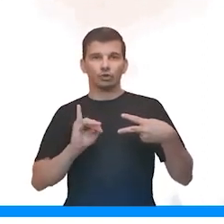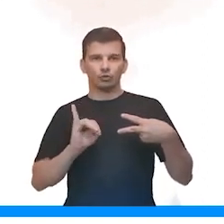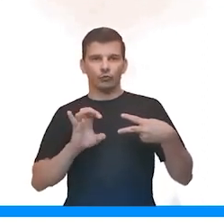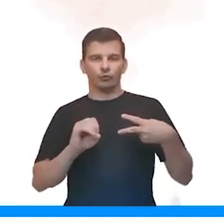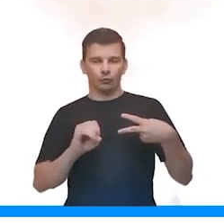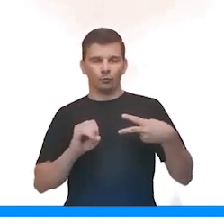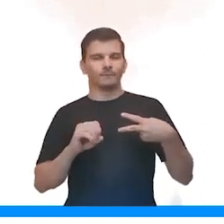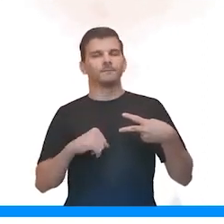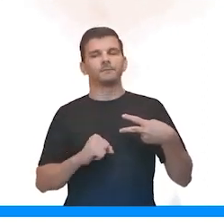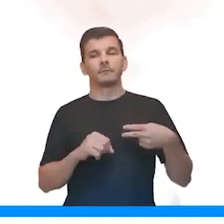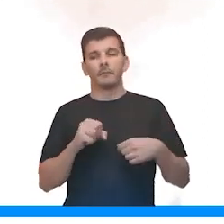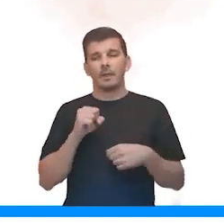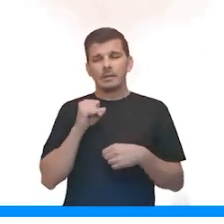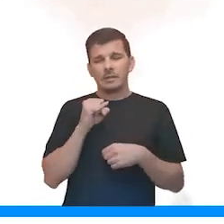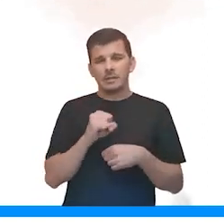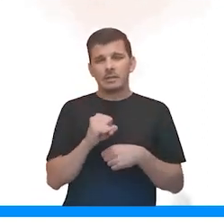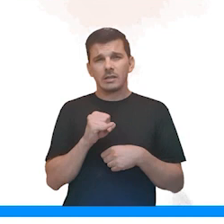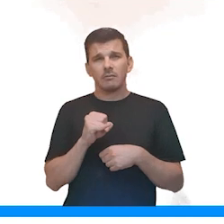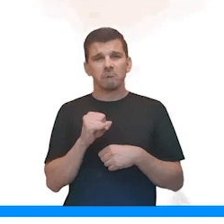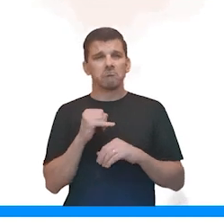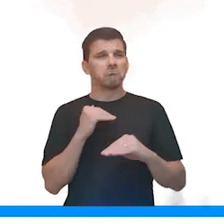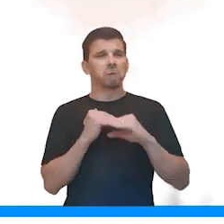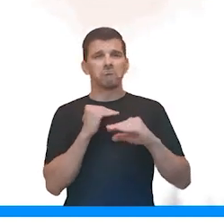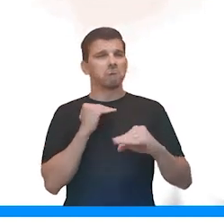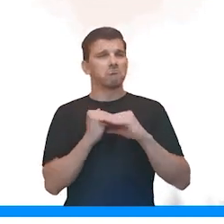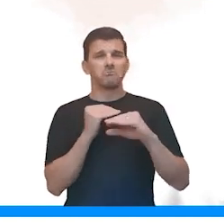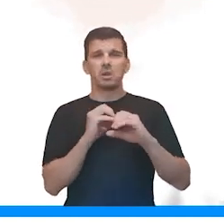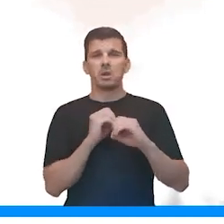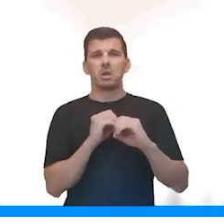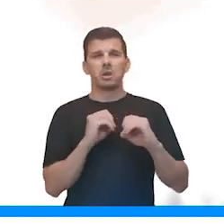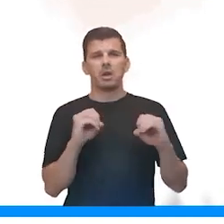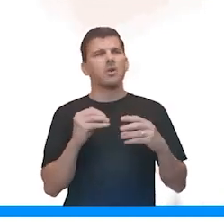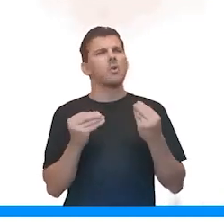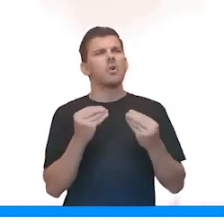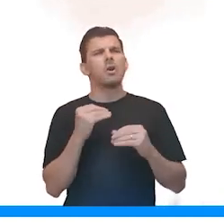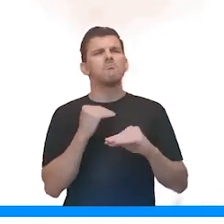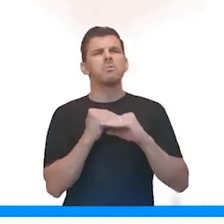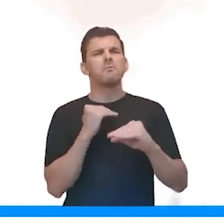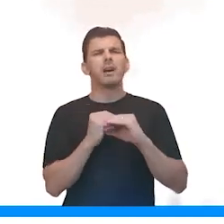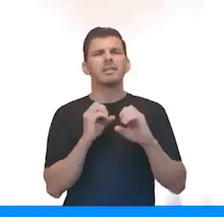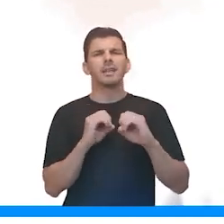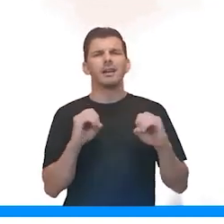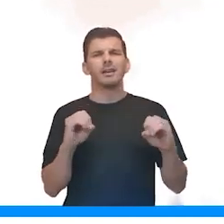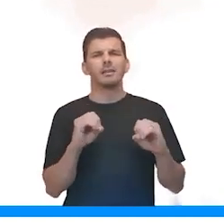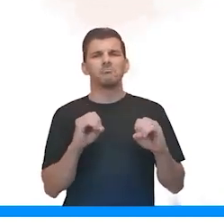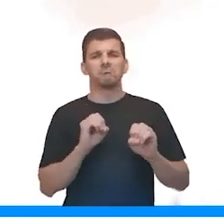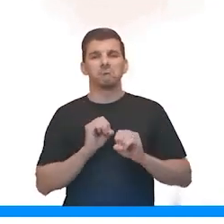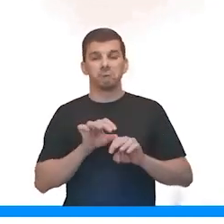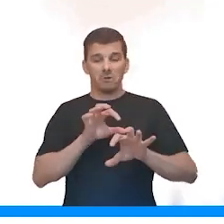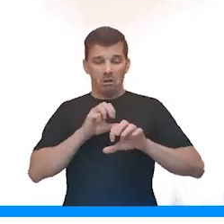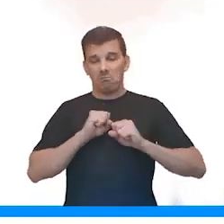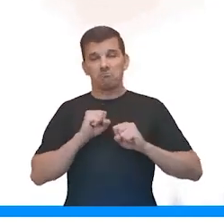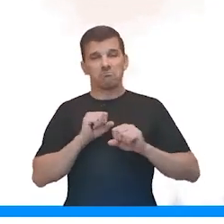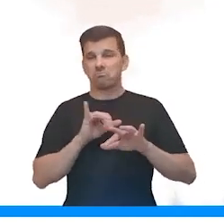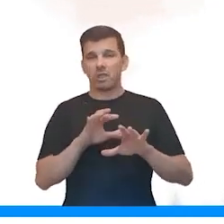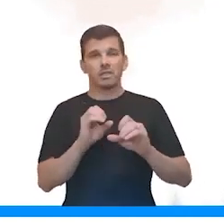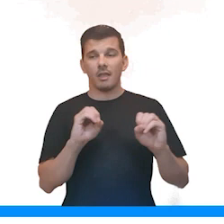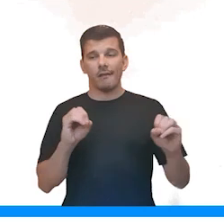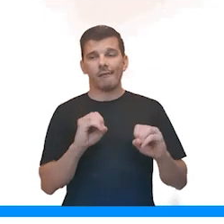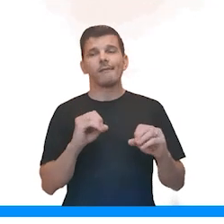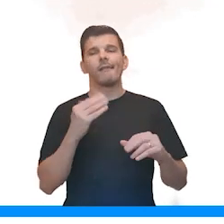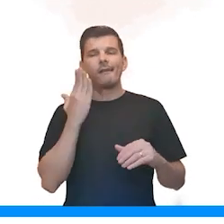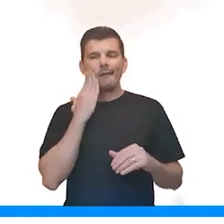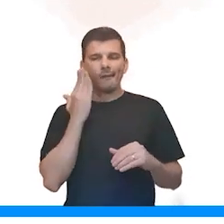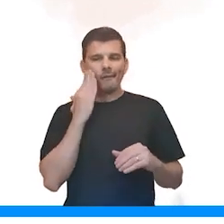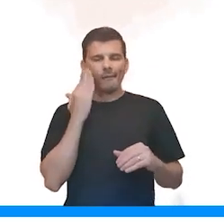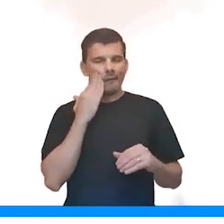sinal negativo. Então tá aqui, ó, sinal negativo, tá bom? Quando o gás não troca calor, quando é que o gás não troca calor? Ora, quando ele não ganha